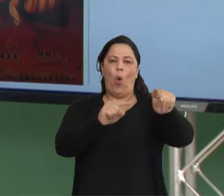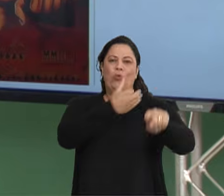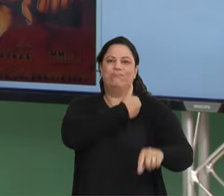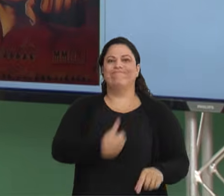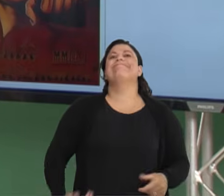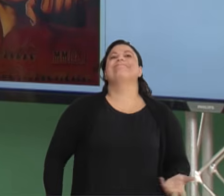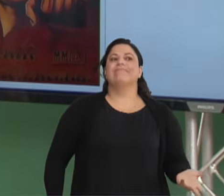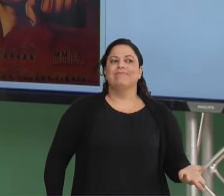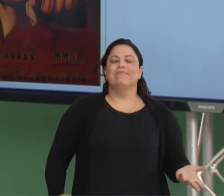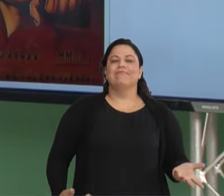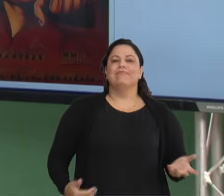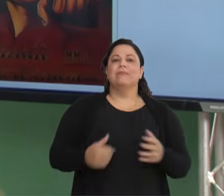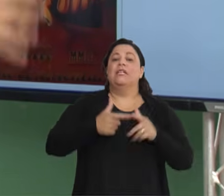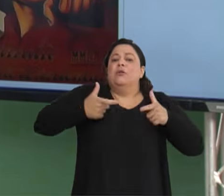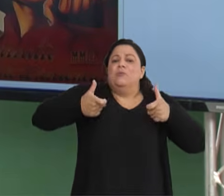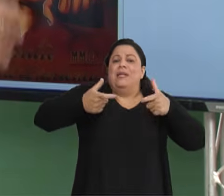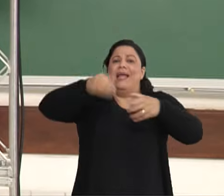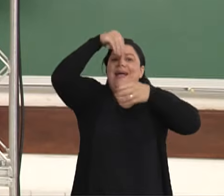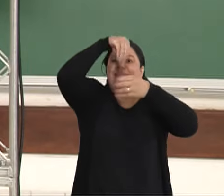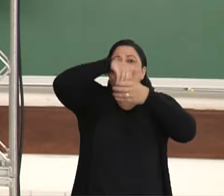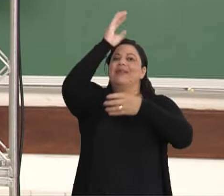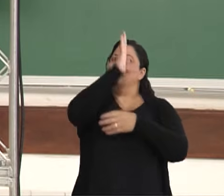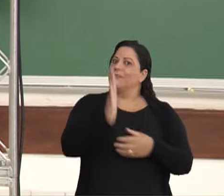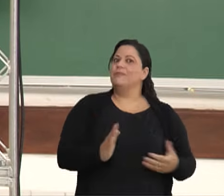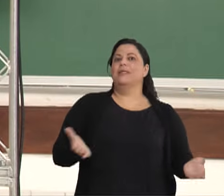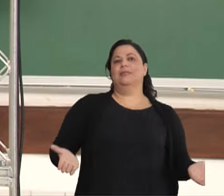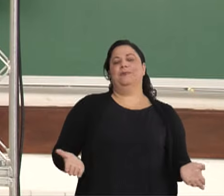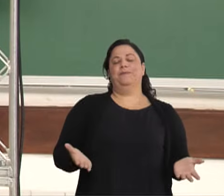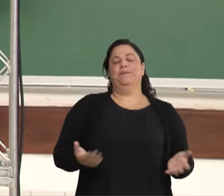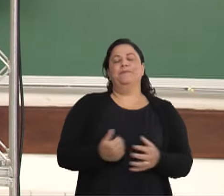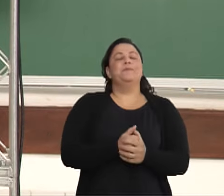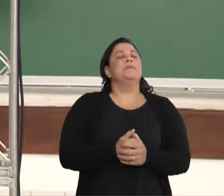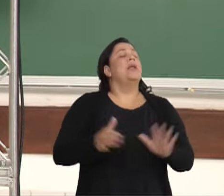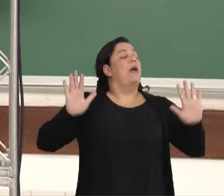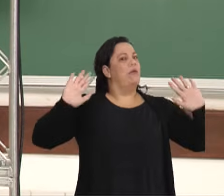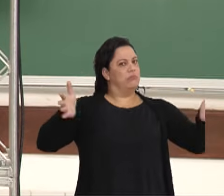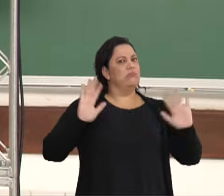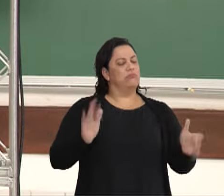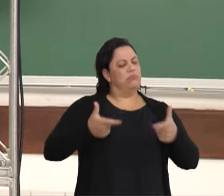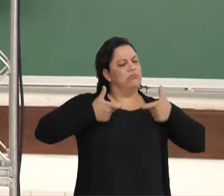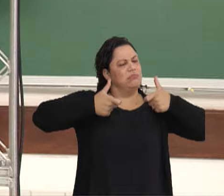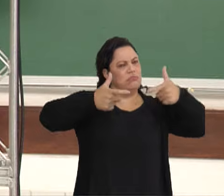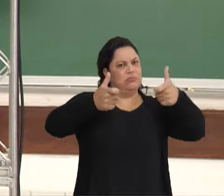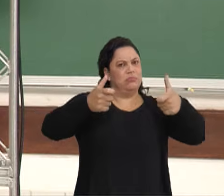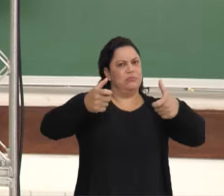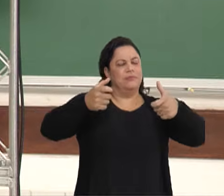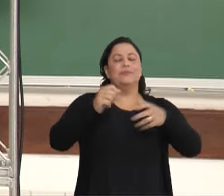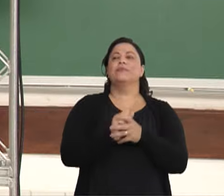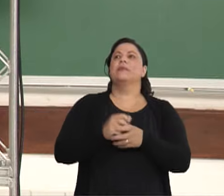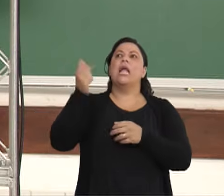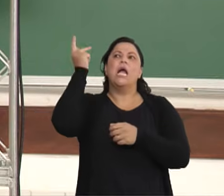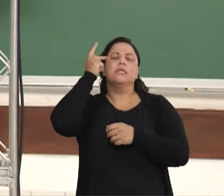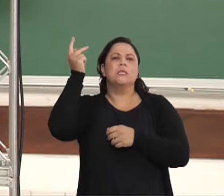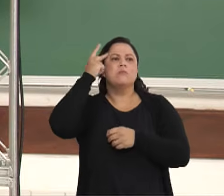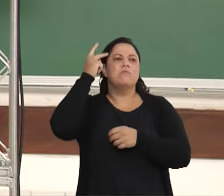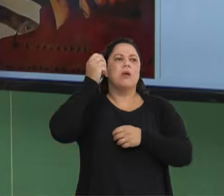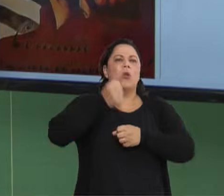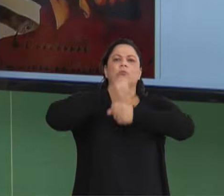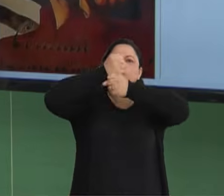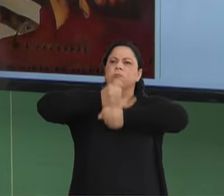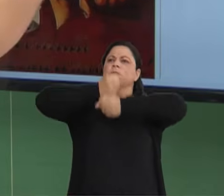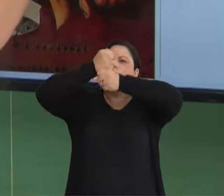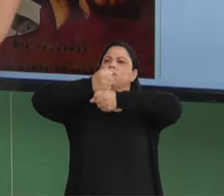dentro do Brasil. São Paulo, já que está numa guerra, passa a fazer cartazes de guerra, chamar a atenção